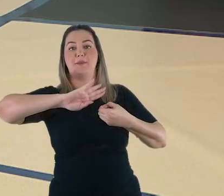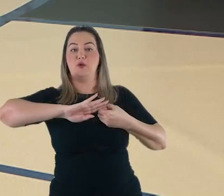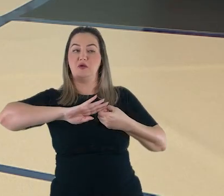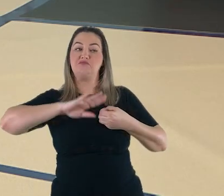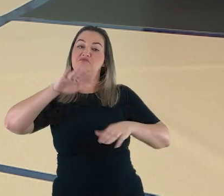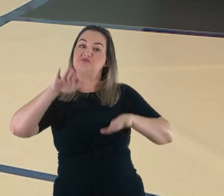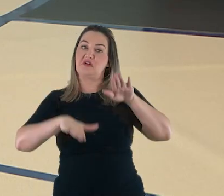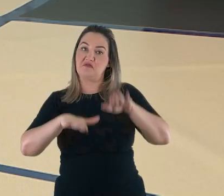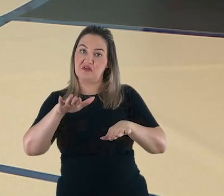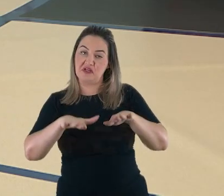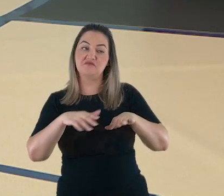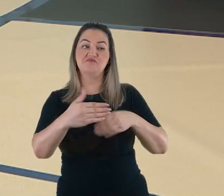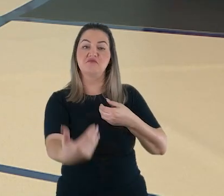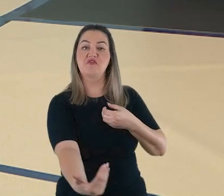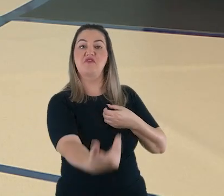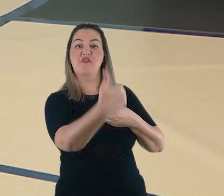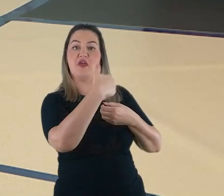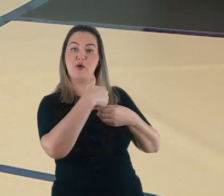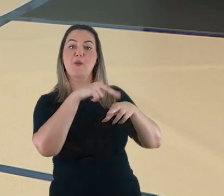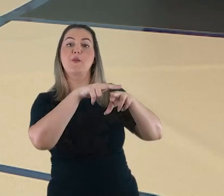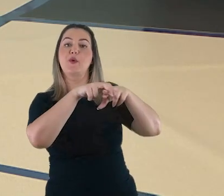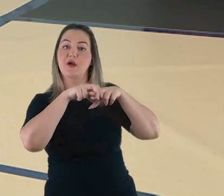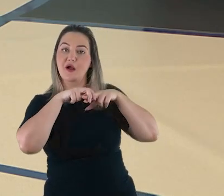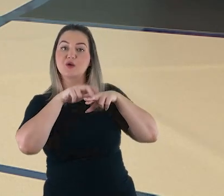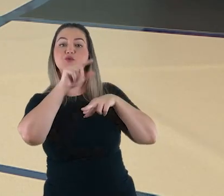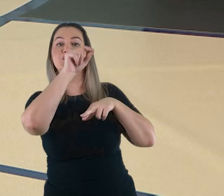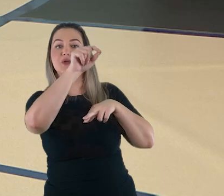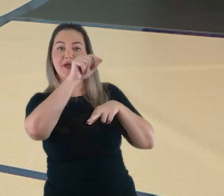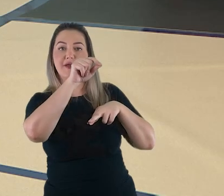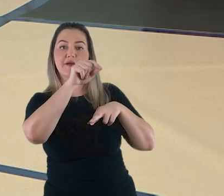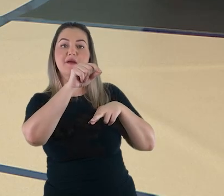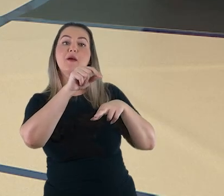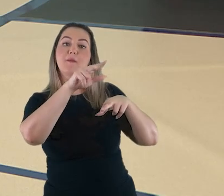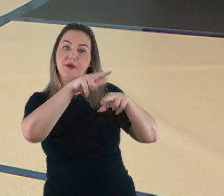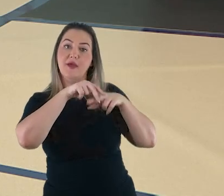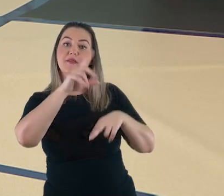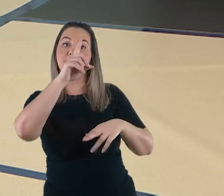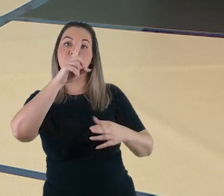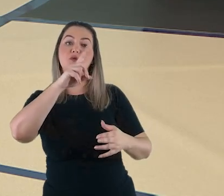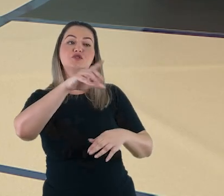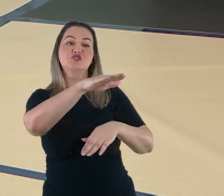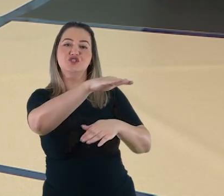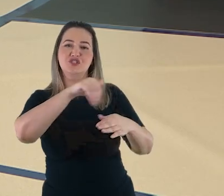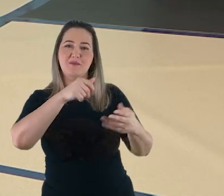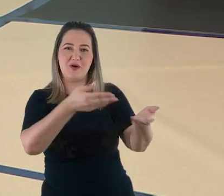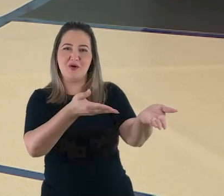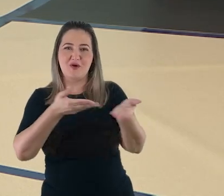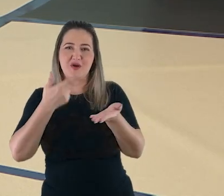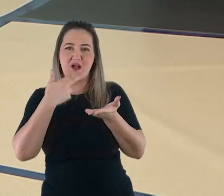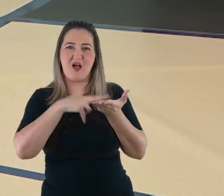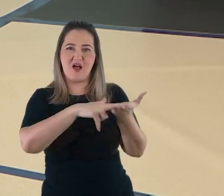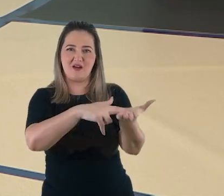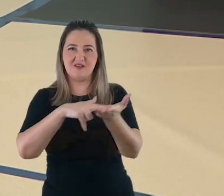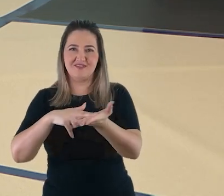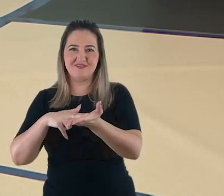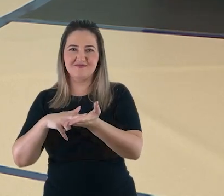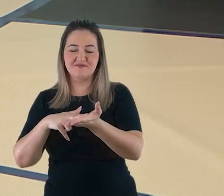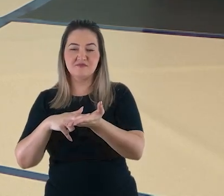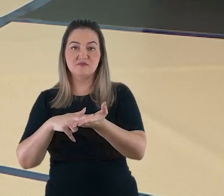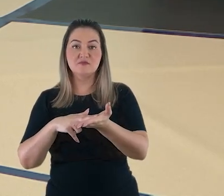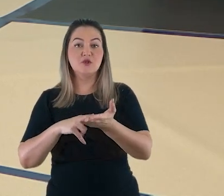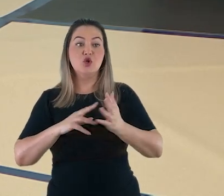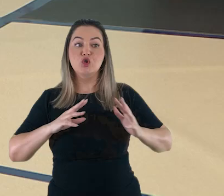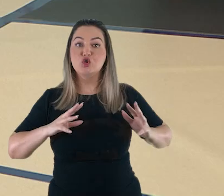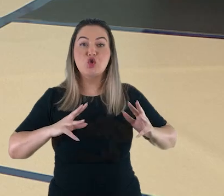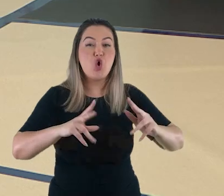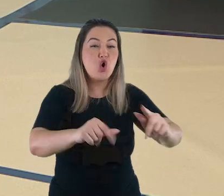ser que ele tenha ido até lá justamente para atender a esta convocação do rei, já que, segundo o texto bíblico, todos